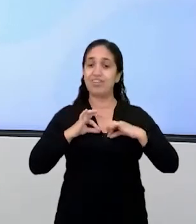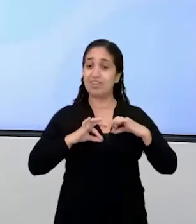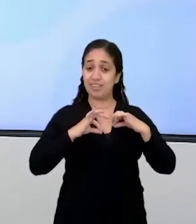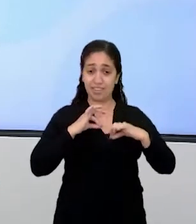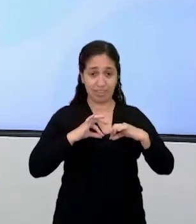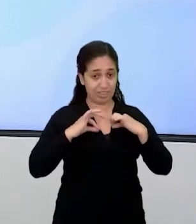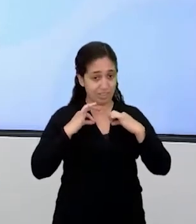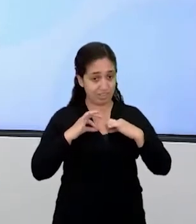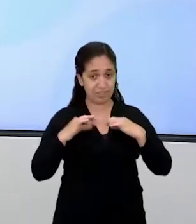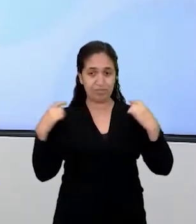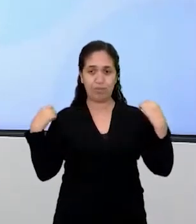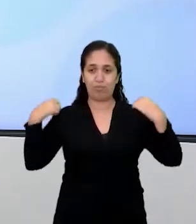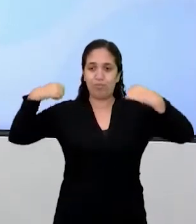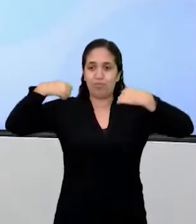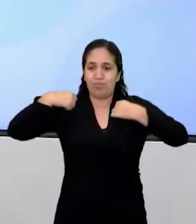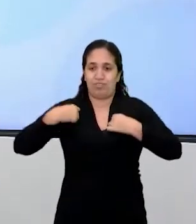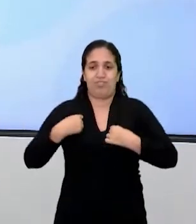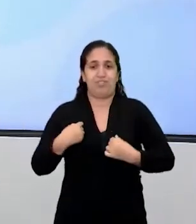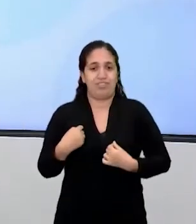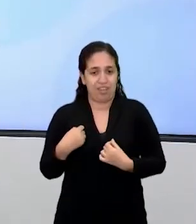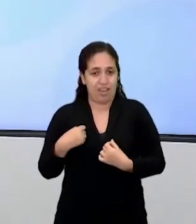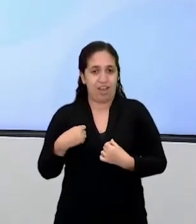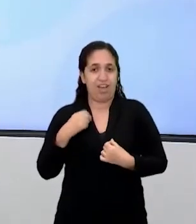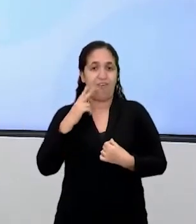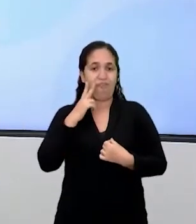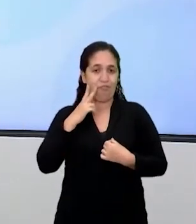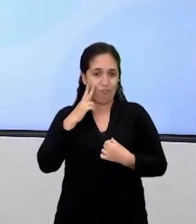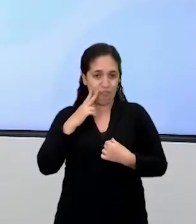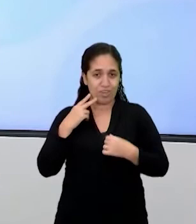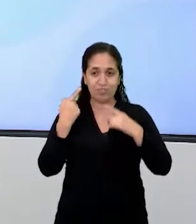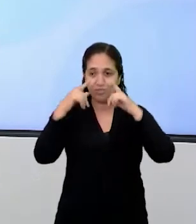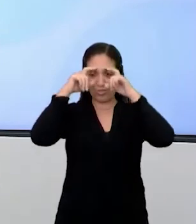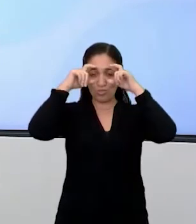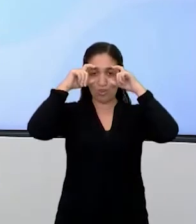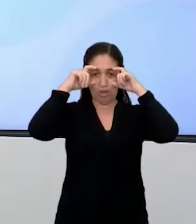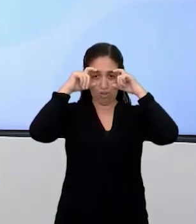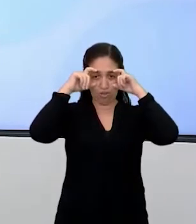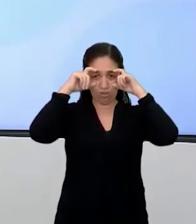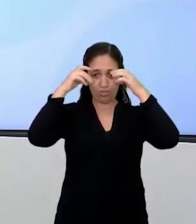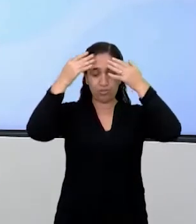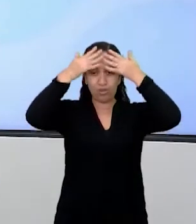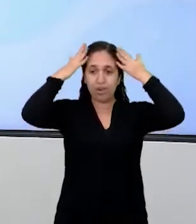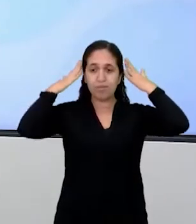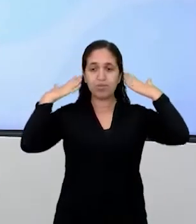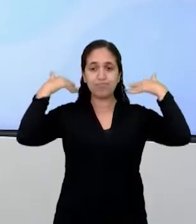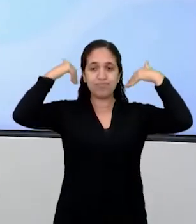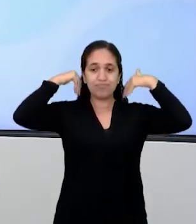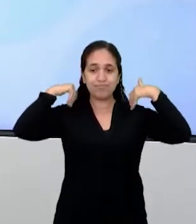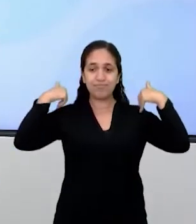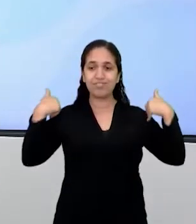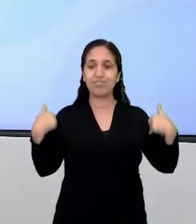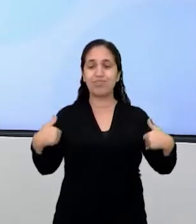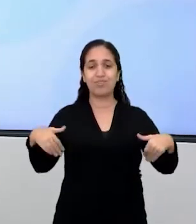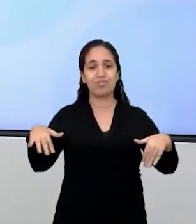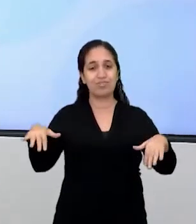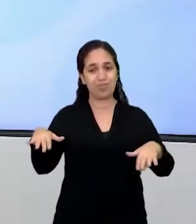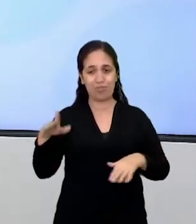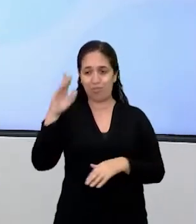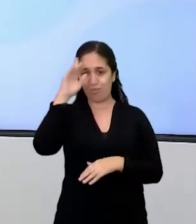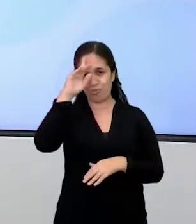cima um casaquinho vinho, estou de óculos, meu cabelo está solto, meu cabelo é claro